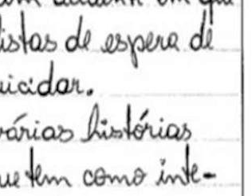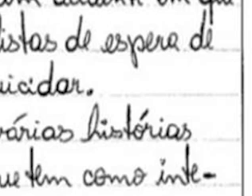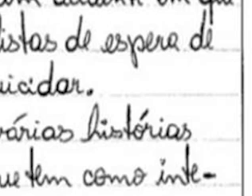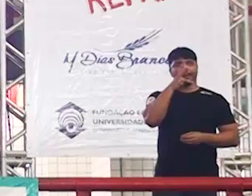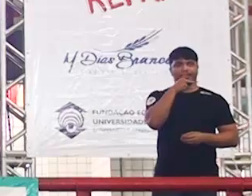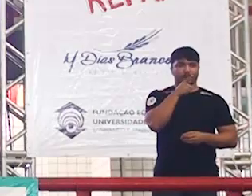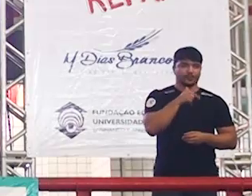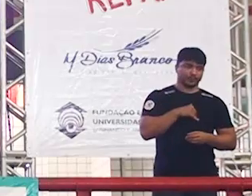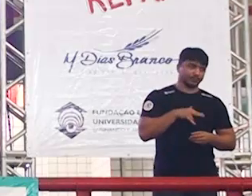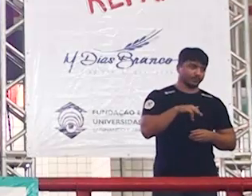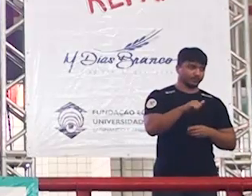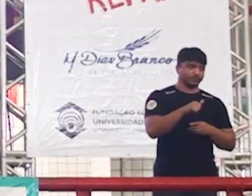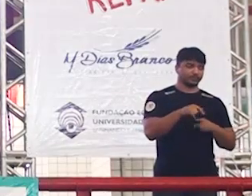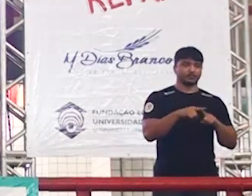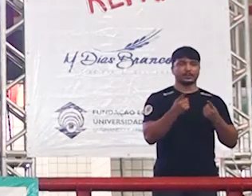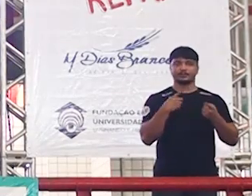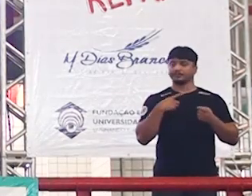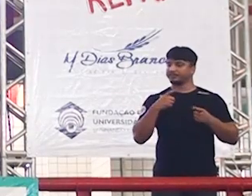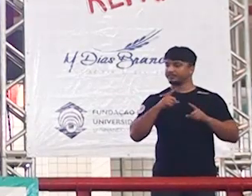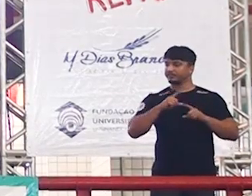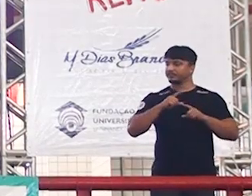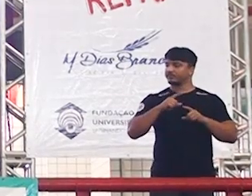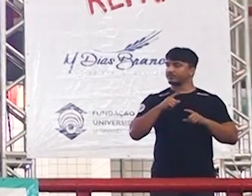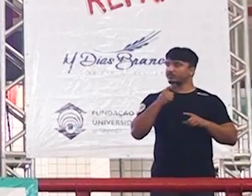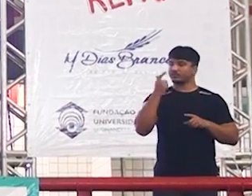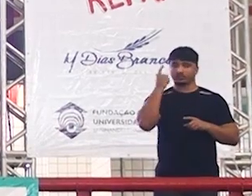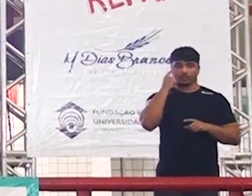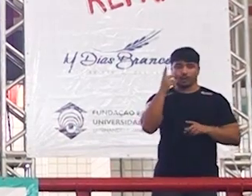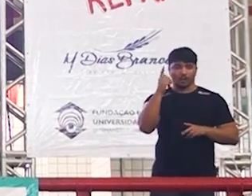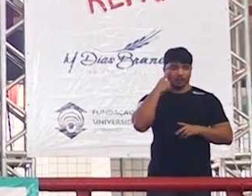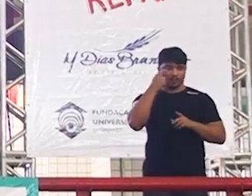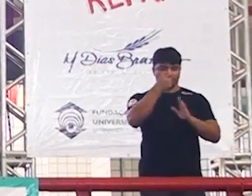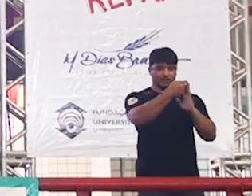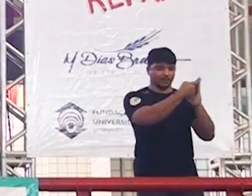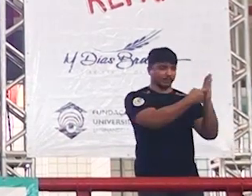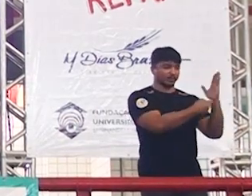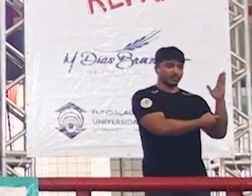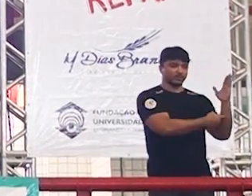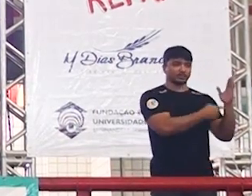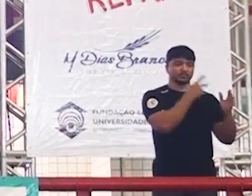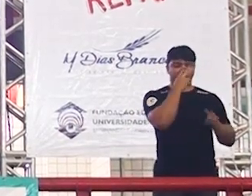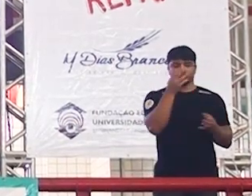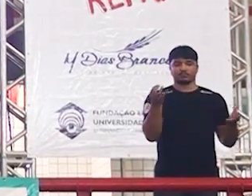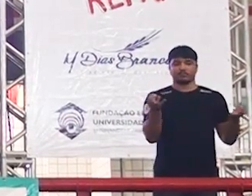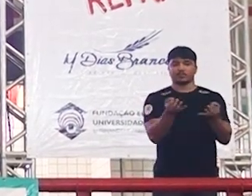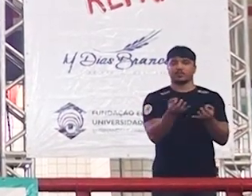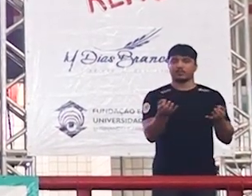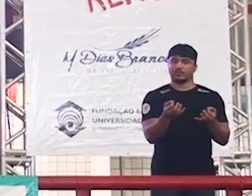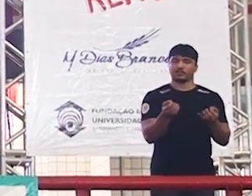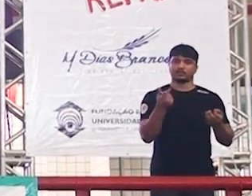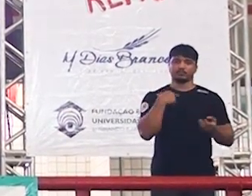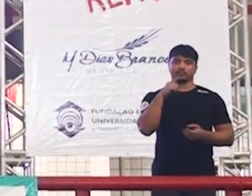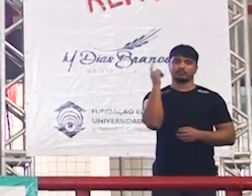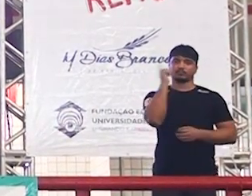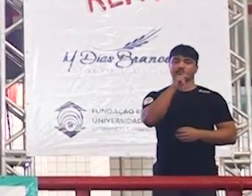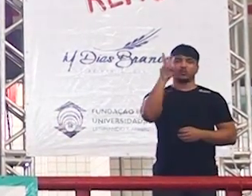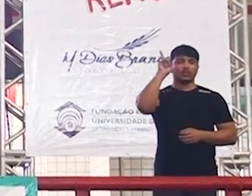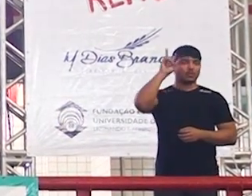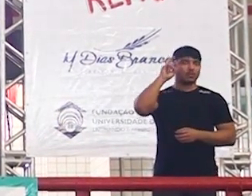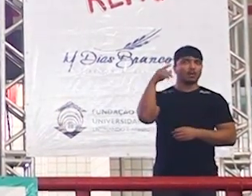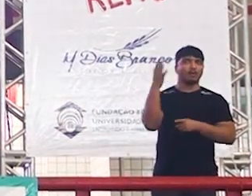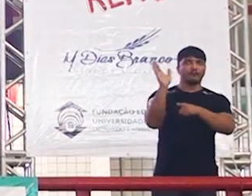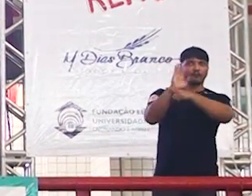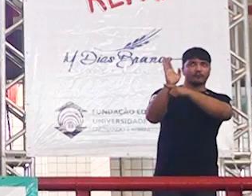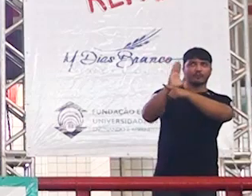demore. Pronto. 9 linhas de uma redação formidável, que o aluno ativou,